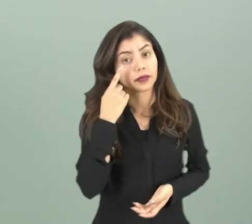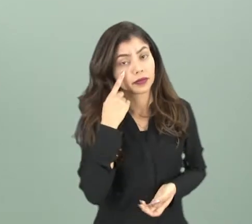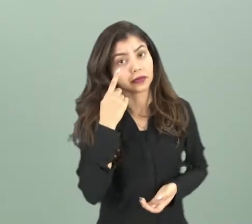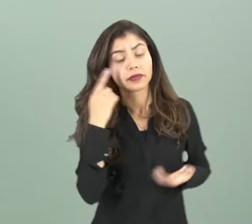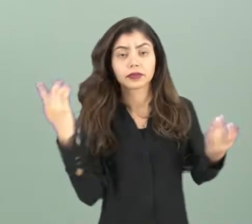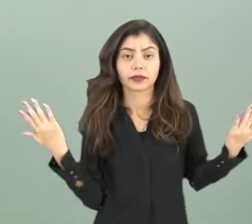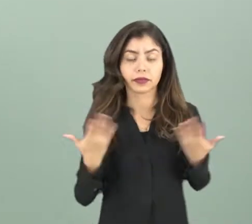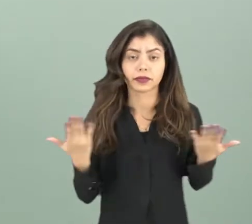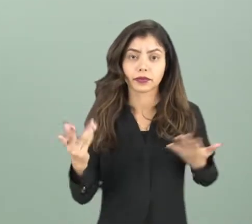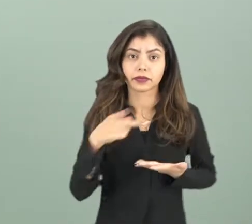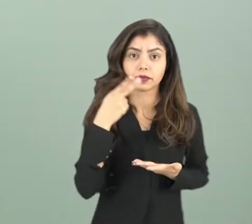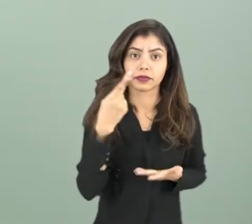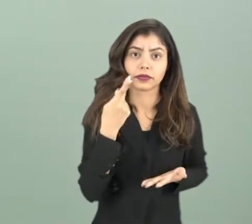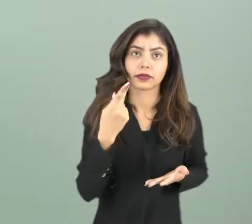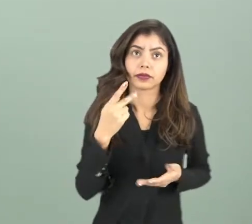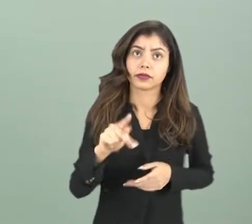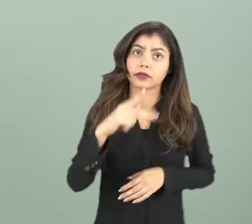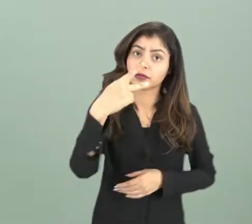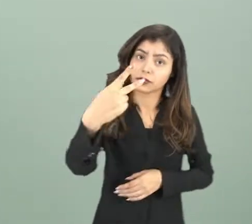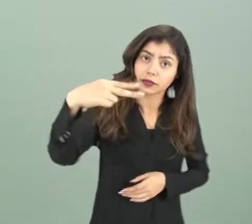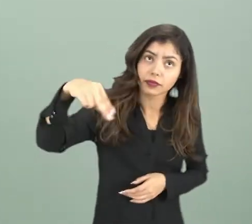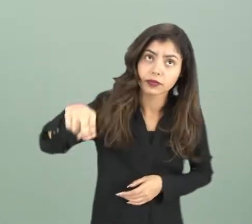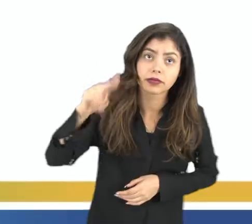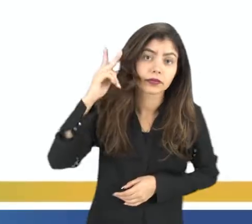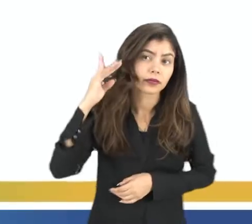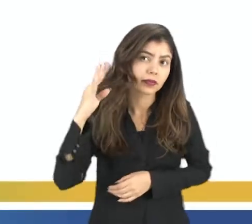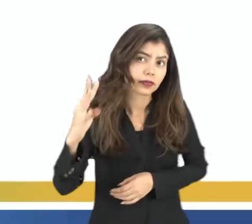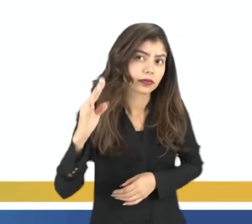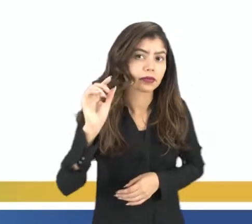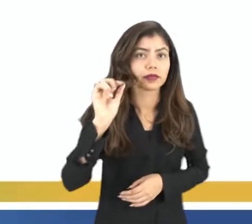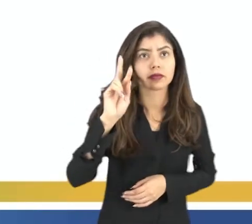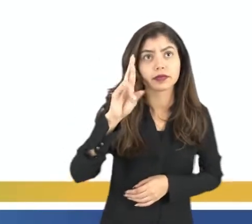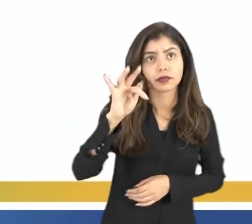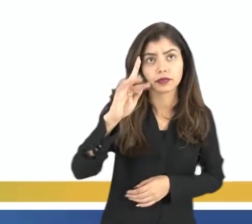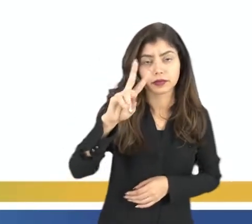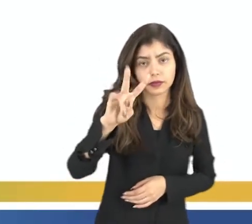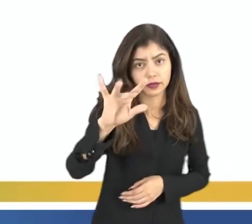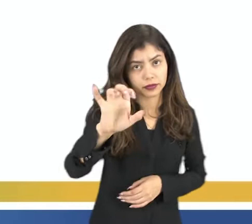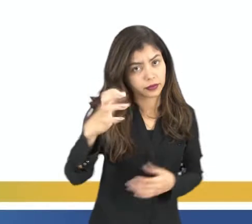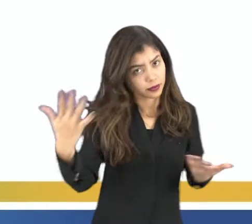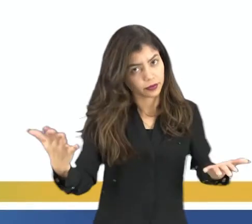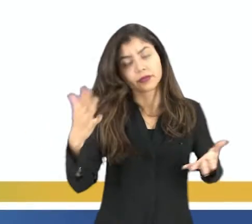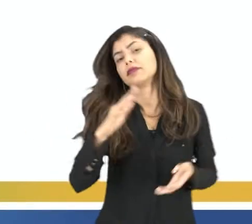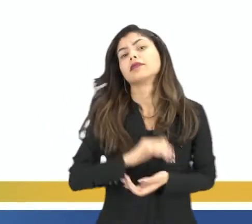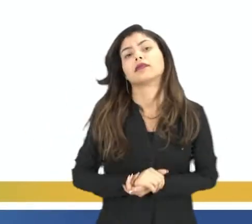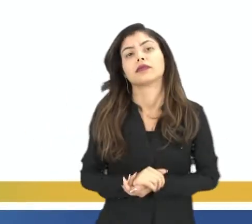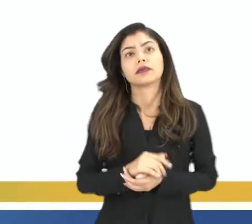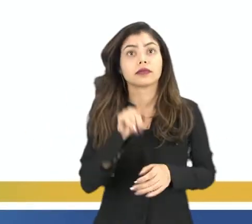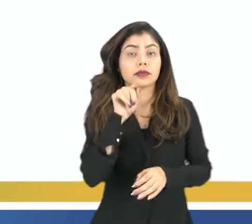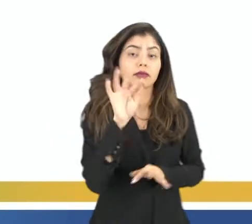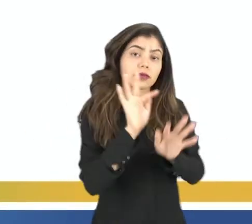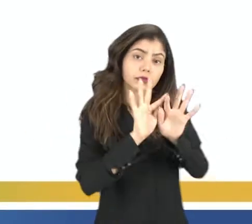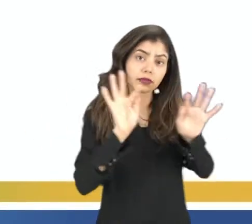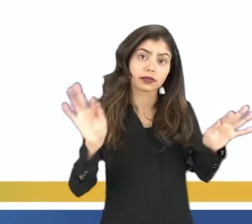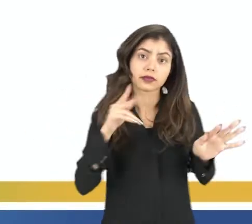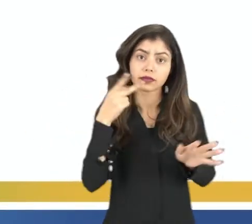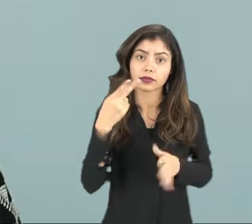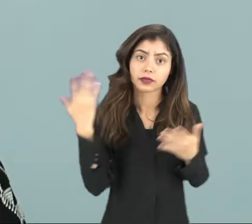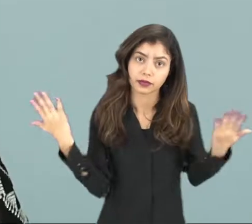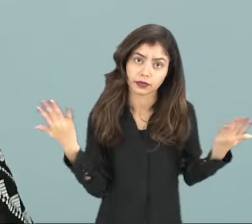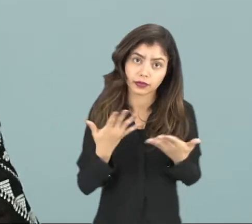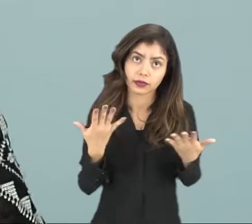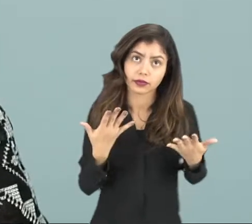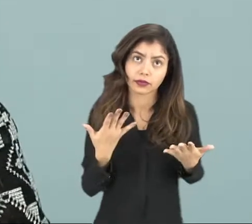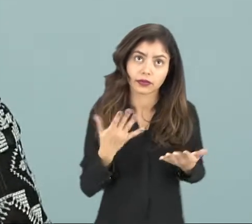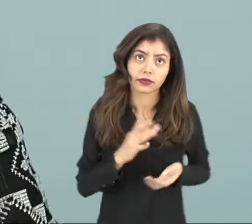nós vamos falar sobre os pronomes reflexivos, reflexive pronouns. E essa frase que eu falei,